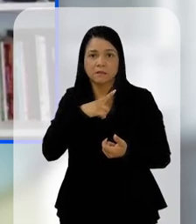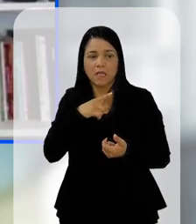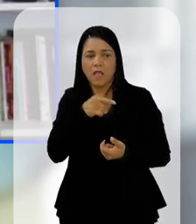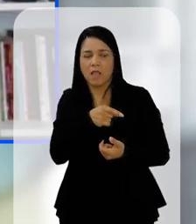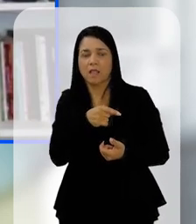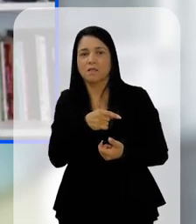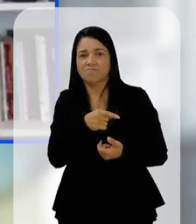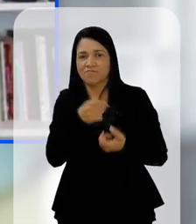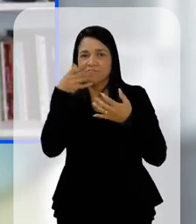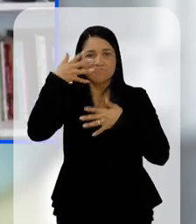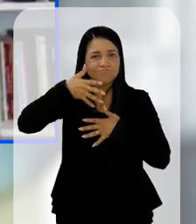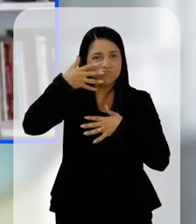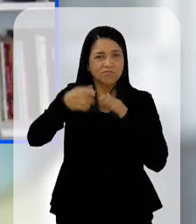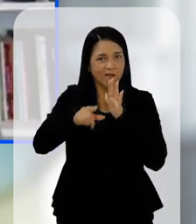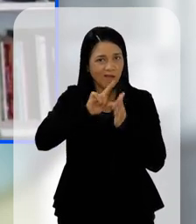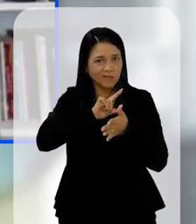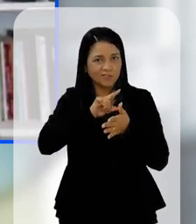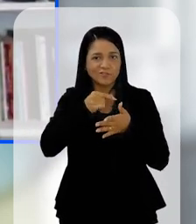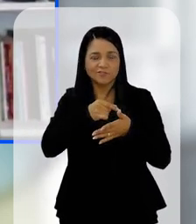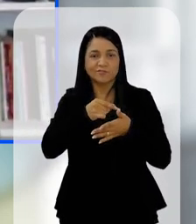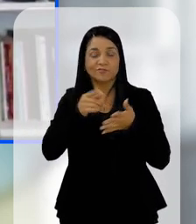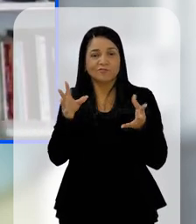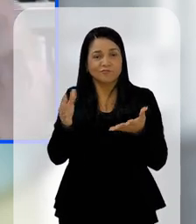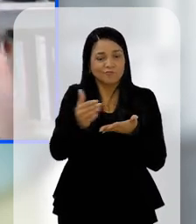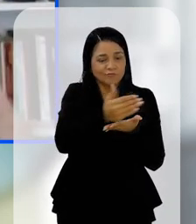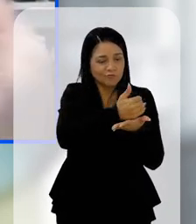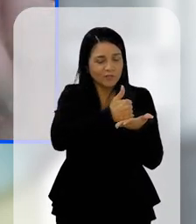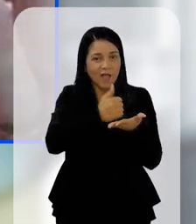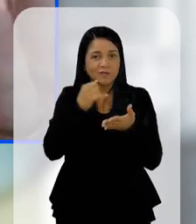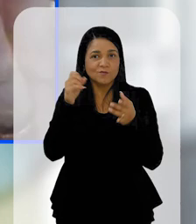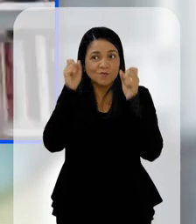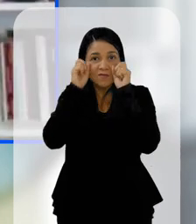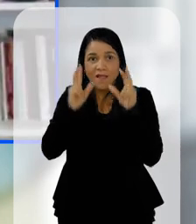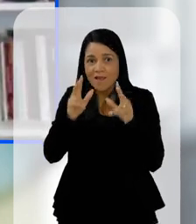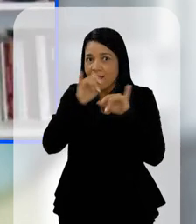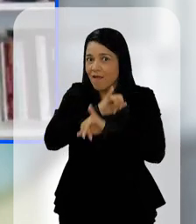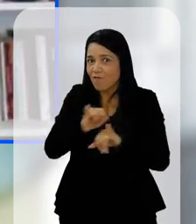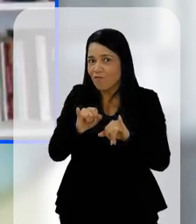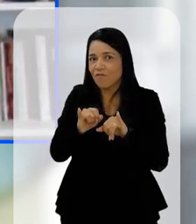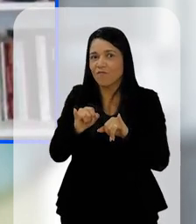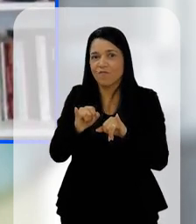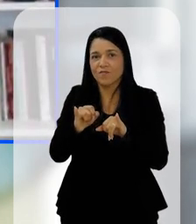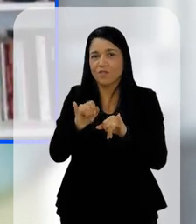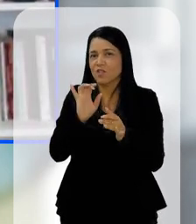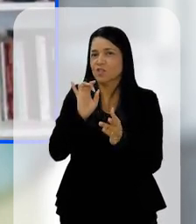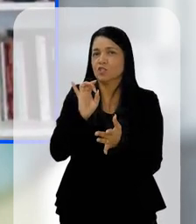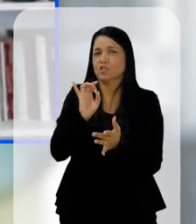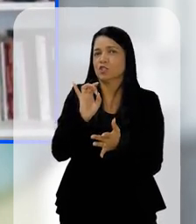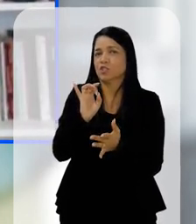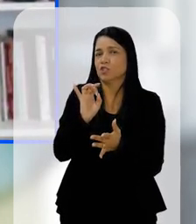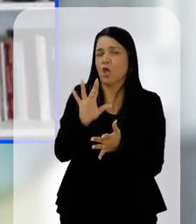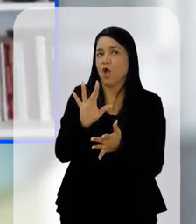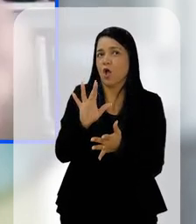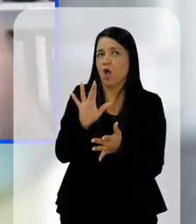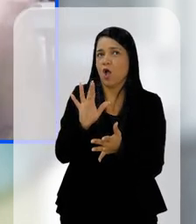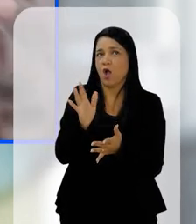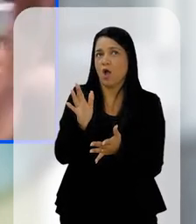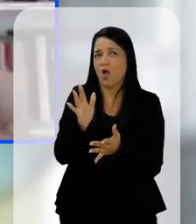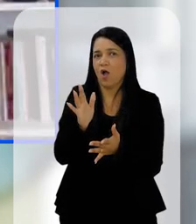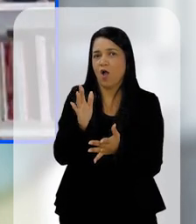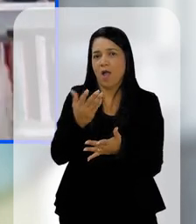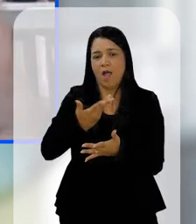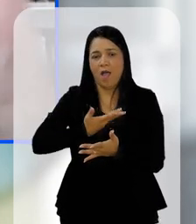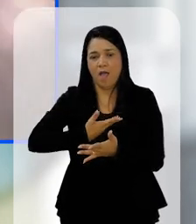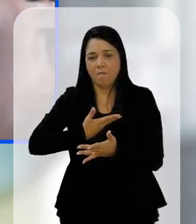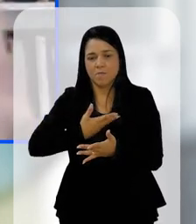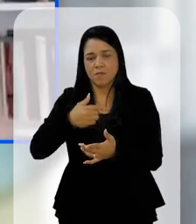assim que ele colocou, né? Os dados, os alertas, eles na verdade não foram só